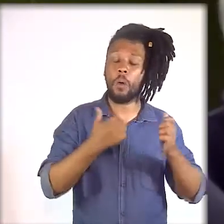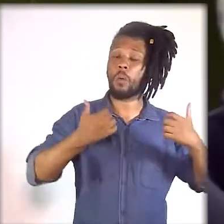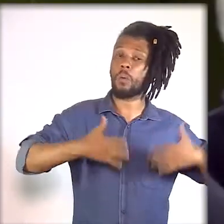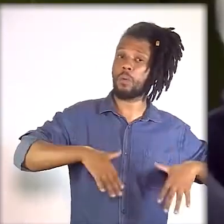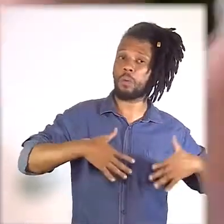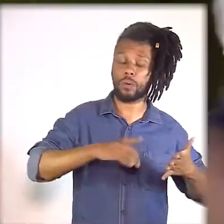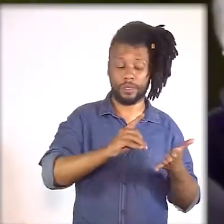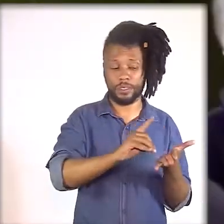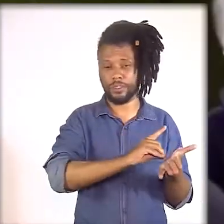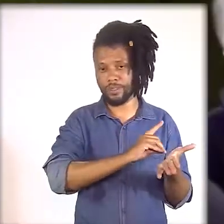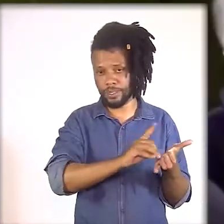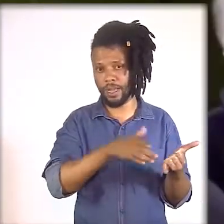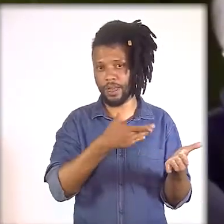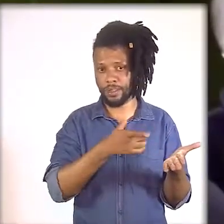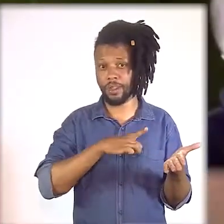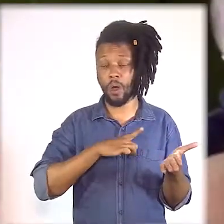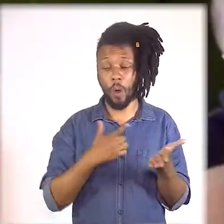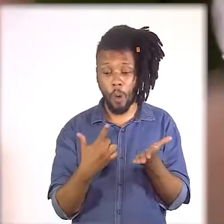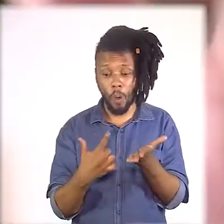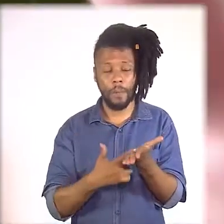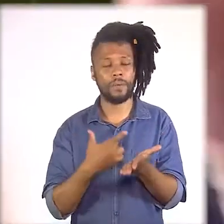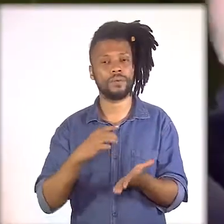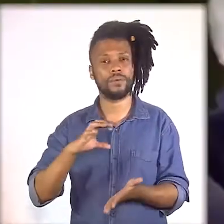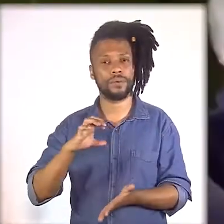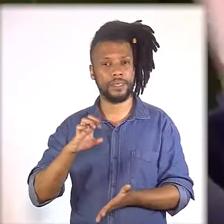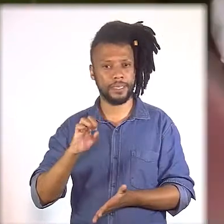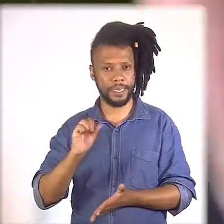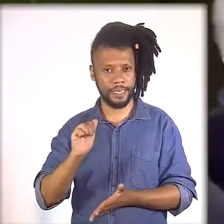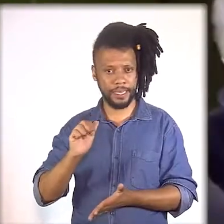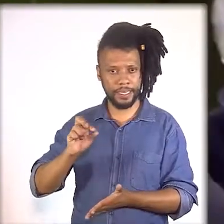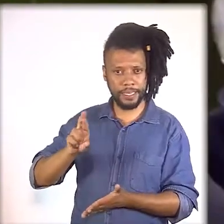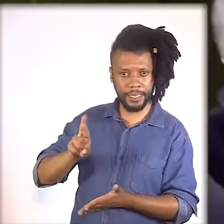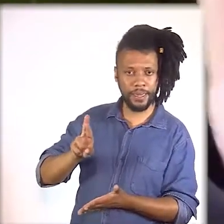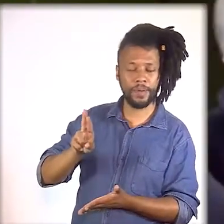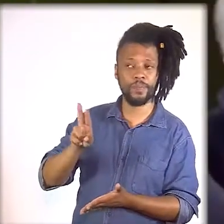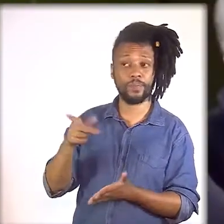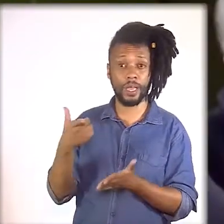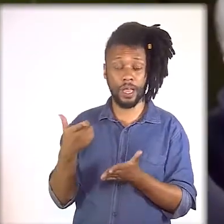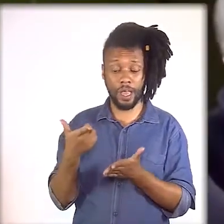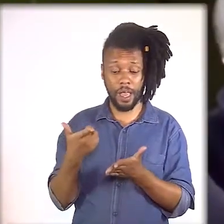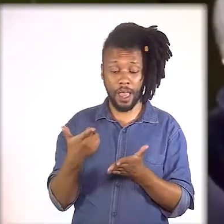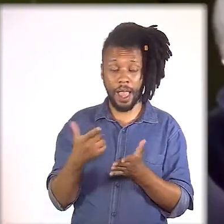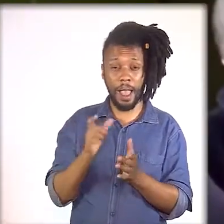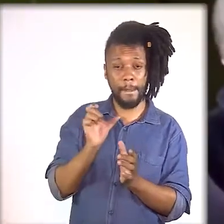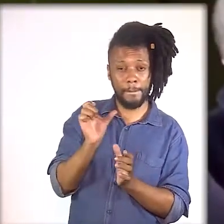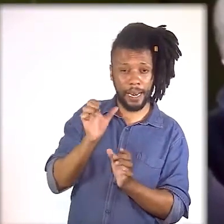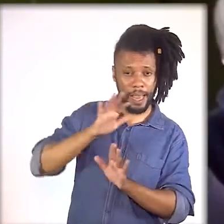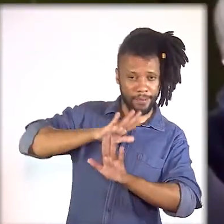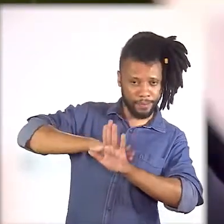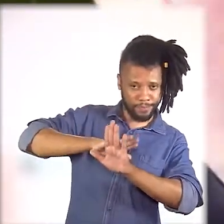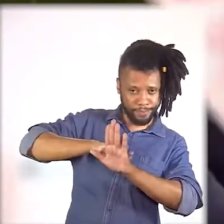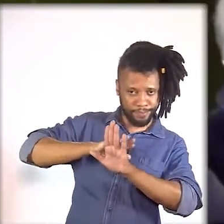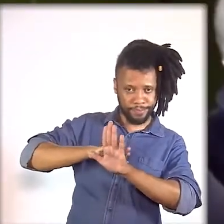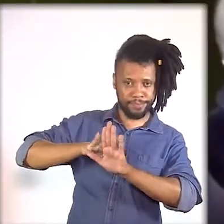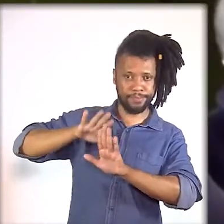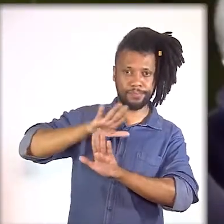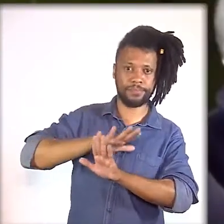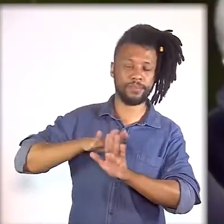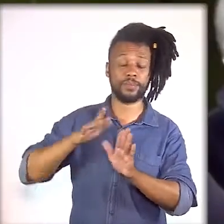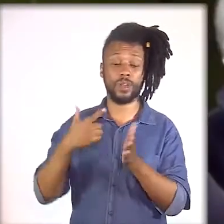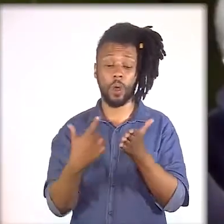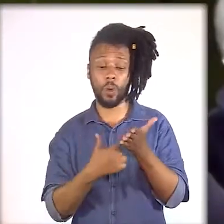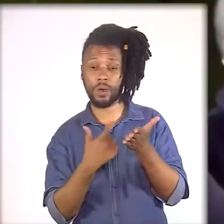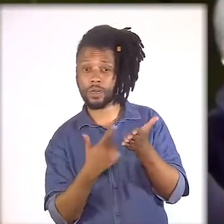dicionário. E isso é o que eu digo, a obra do César, o livro Por Trás das Palavras, tem um senso de